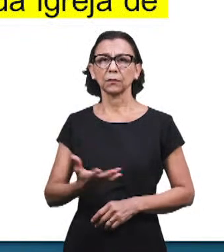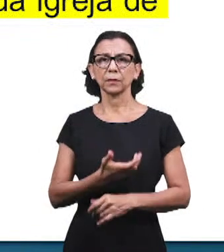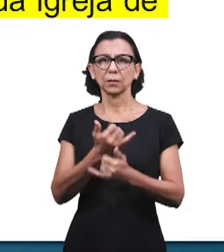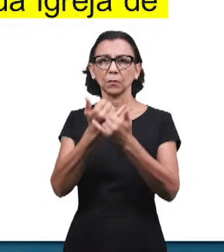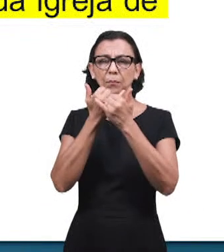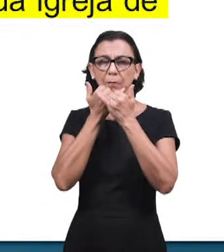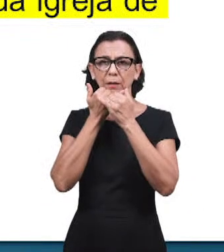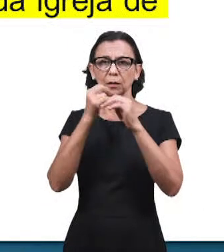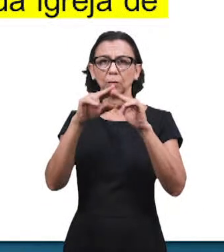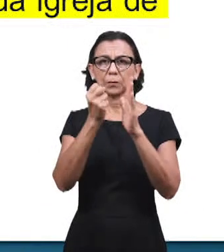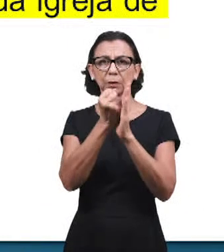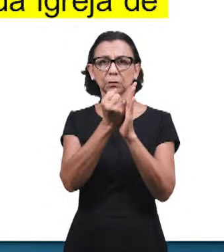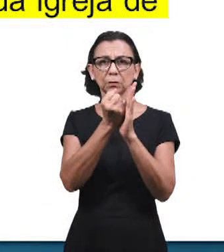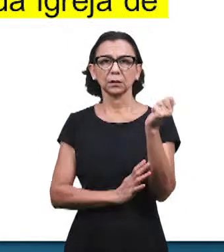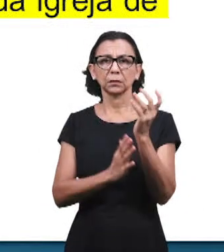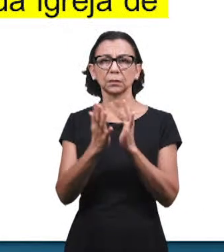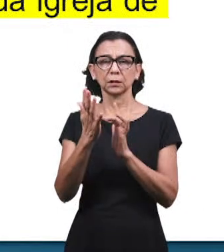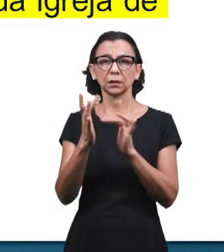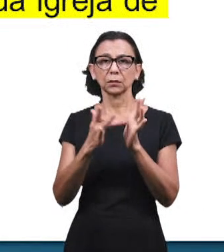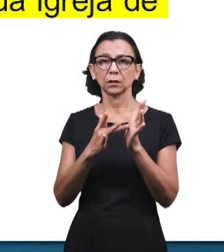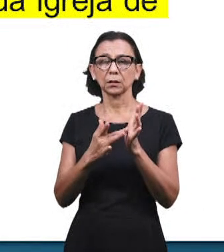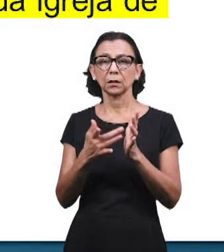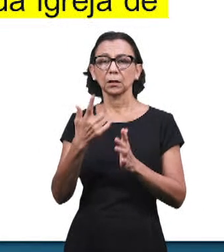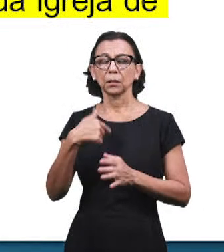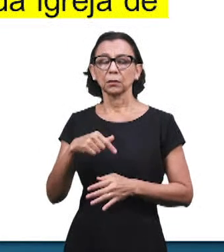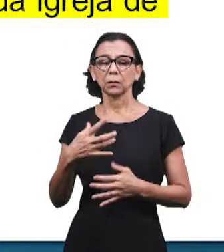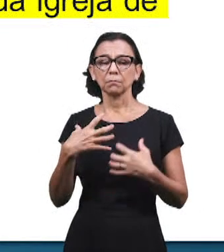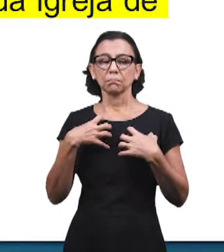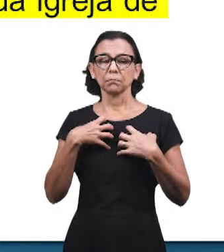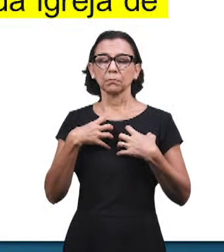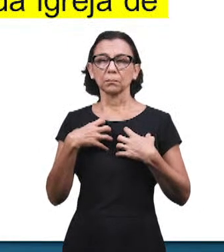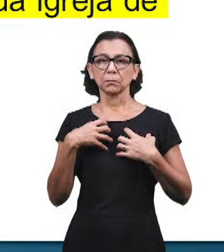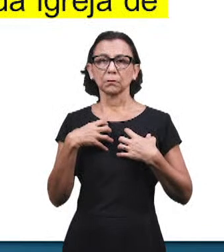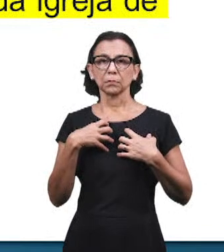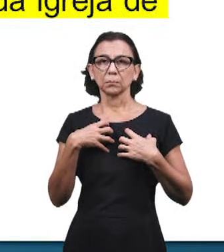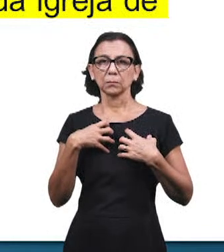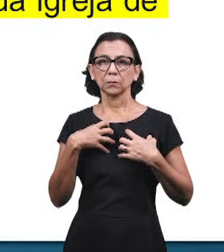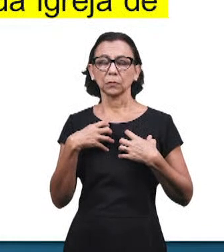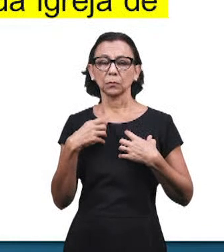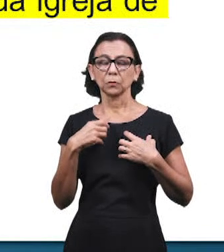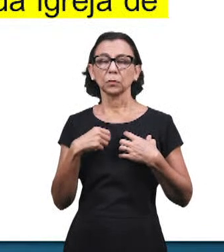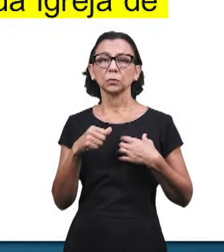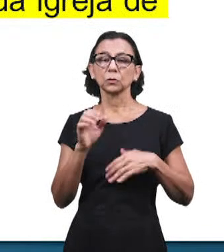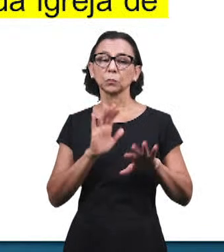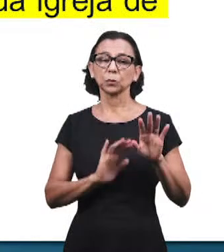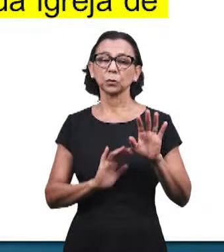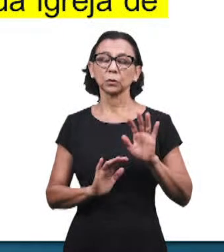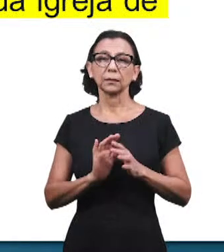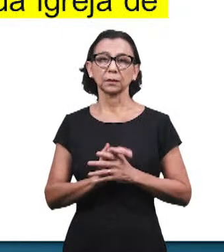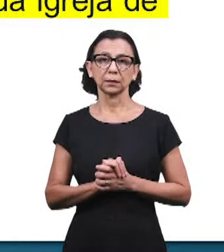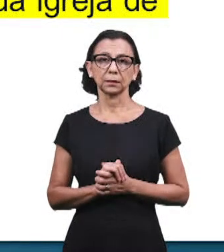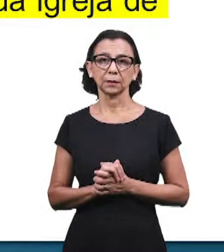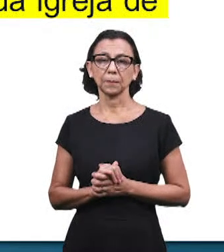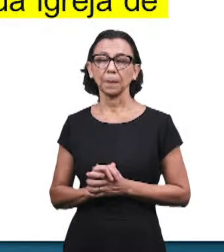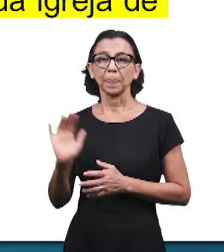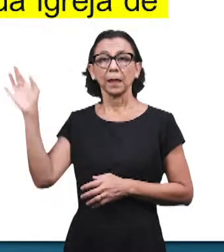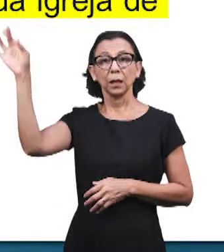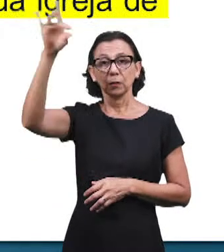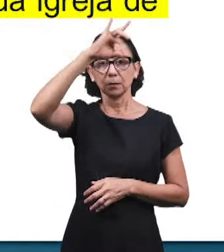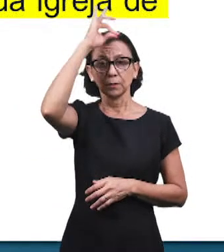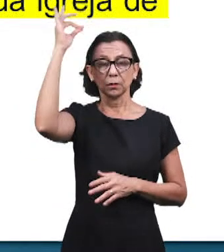Isso nos dá sabedoria e prudência. No Espírito Santo somos selados para a salvação